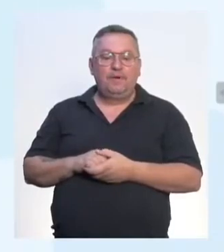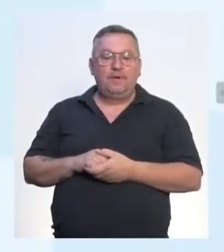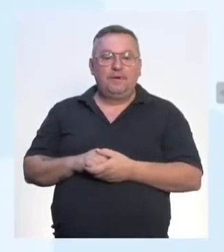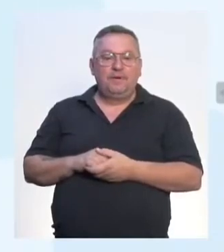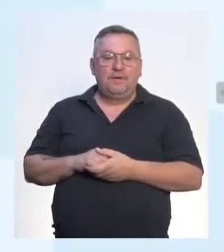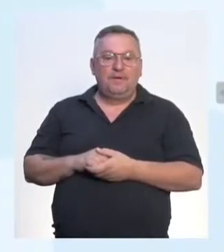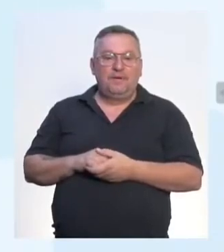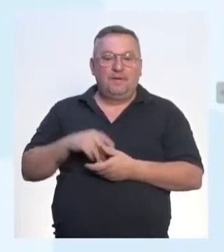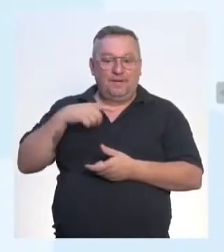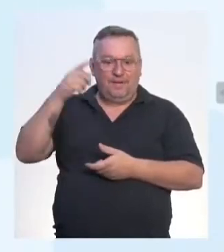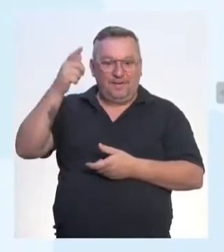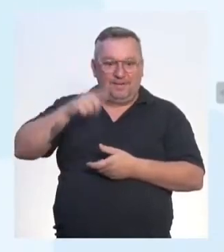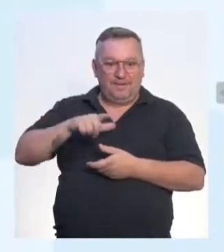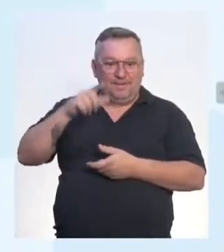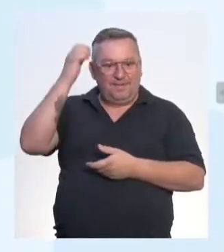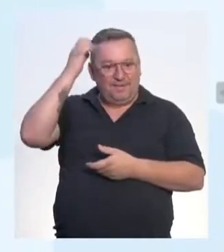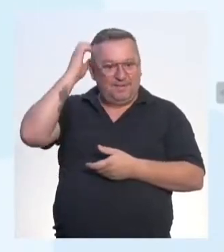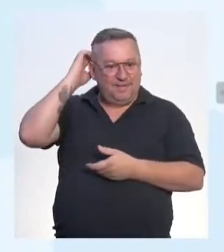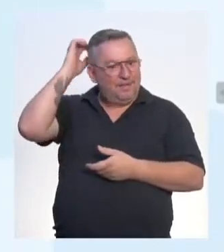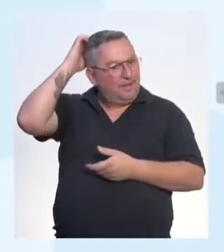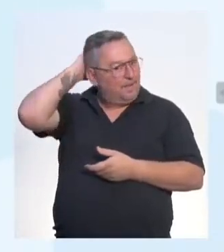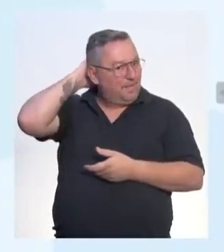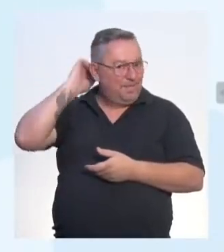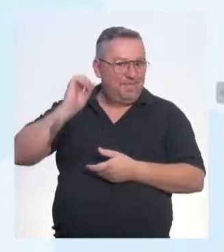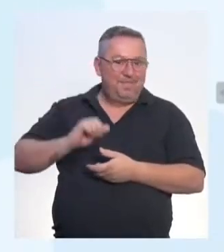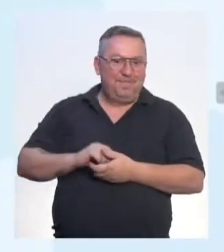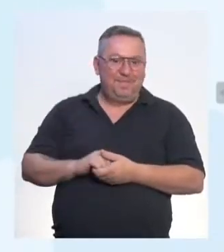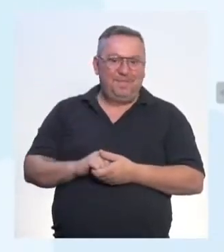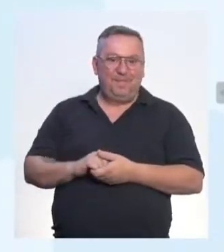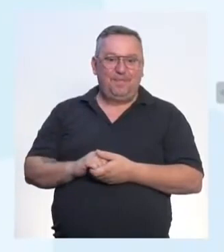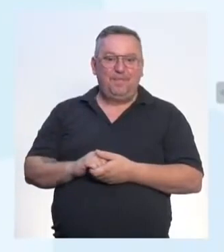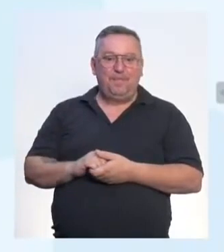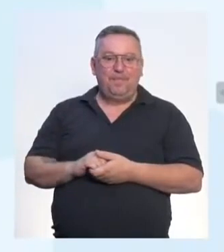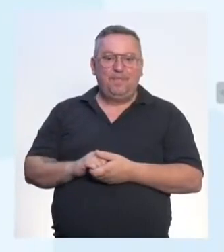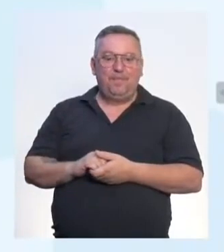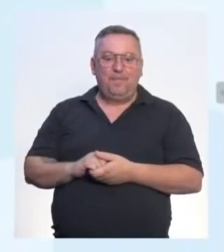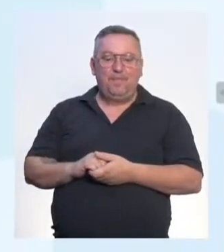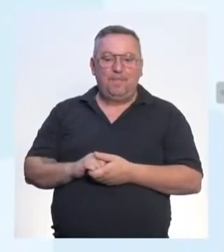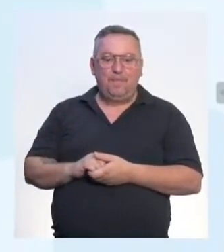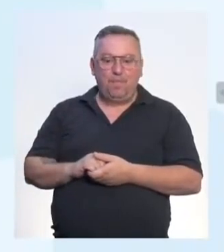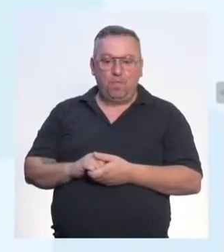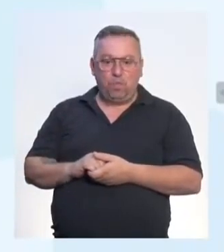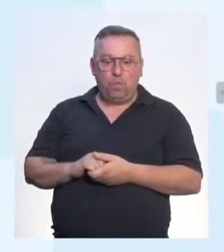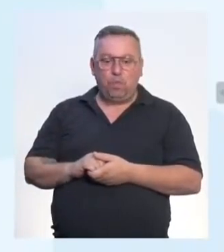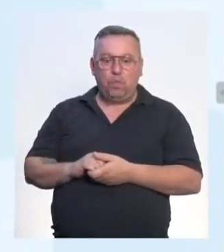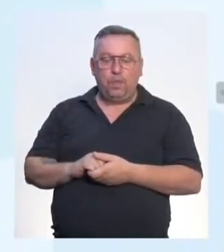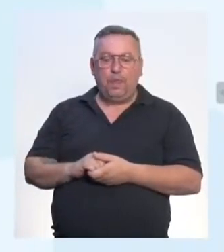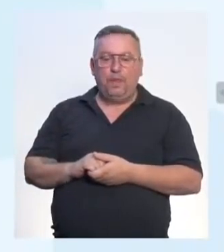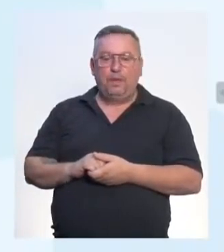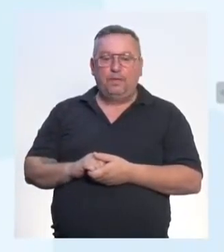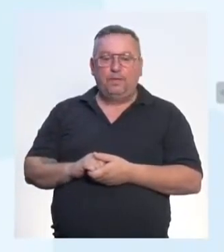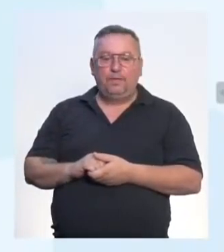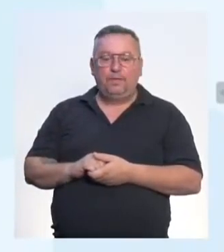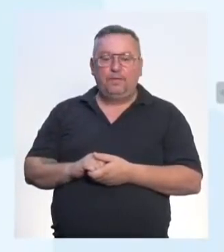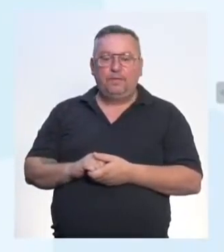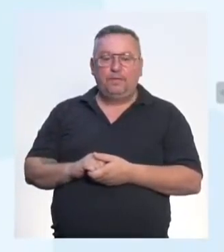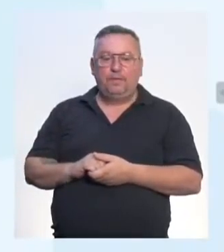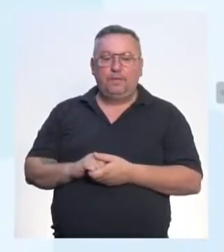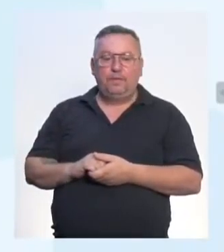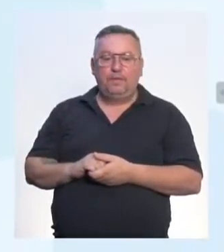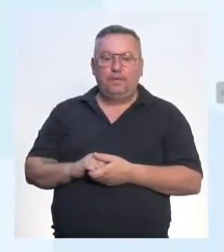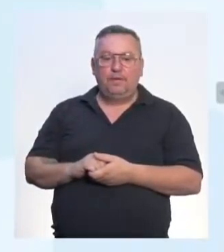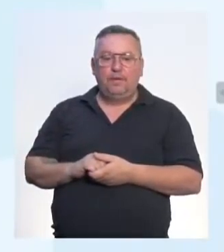Vamos lá, de novo. Eu tenho 1. 1. Eu tenho 1 na casa de 1 ponto, não é? Isso. Então 1